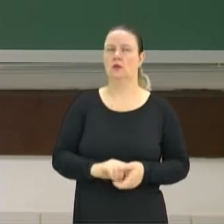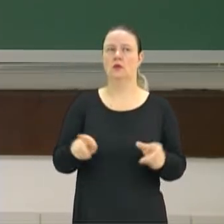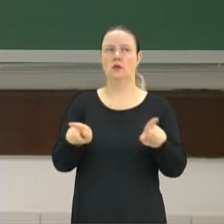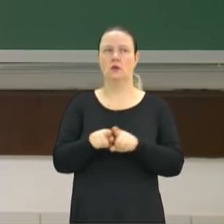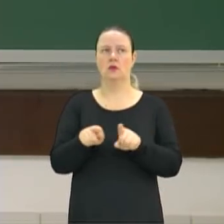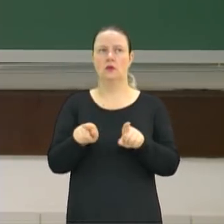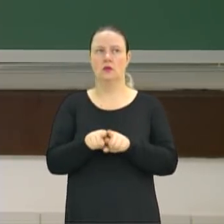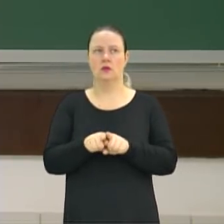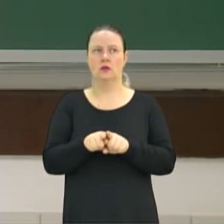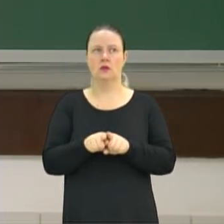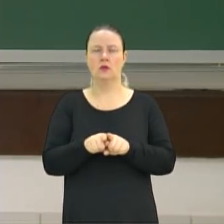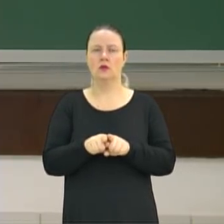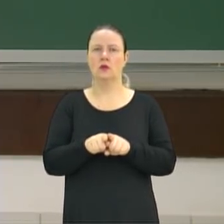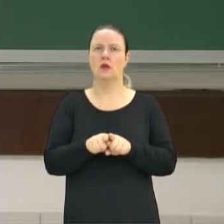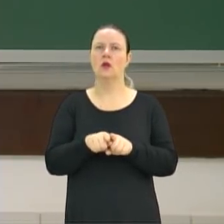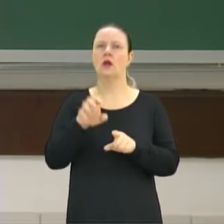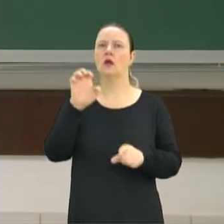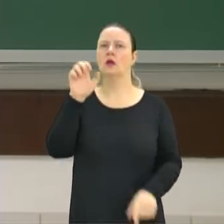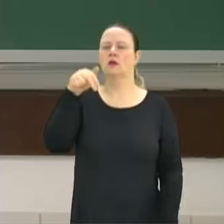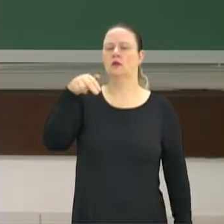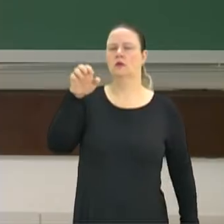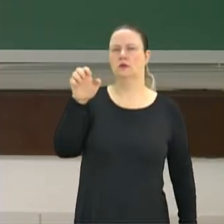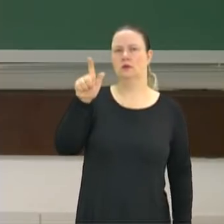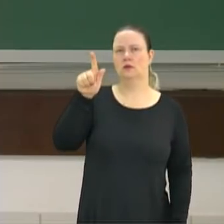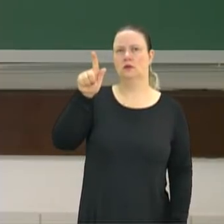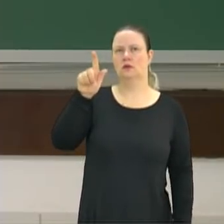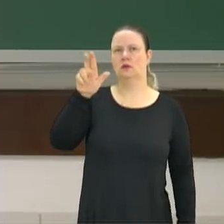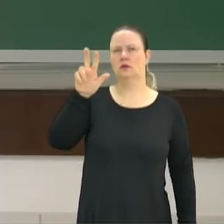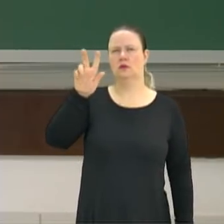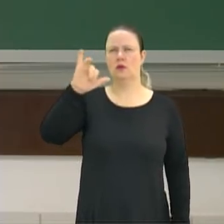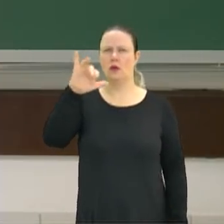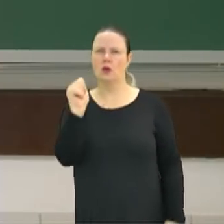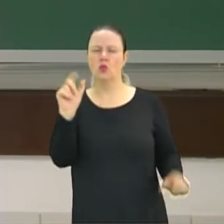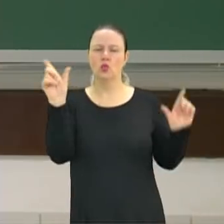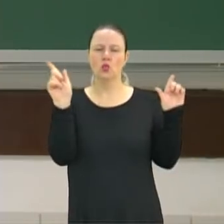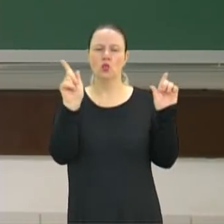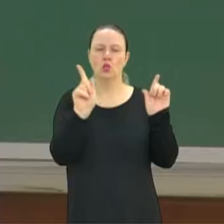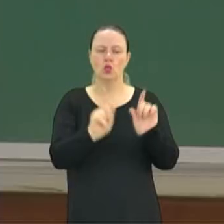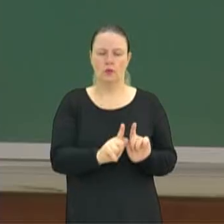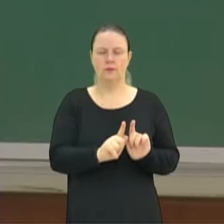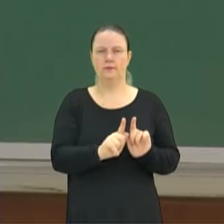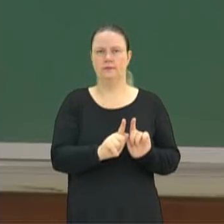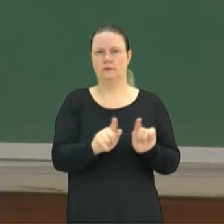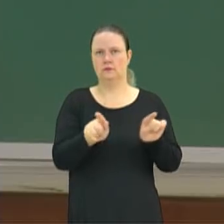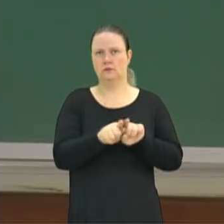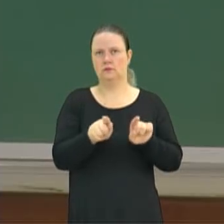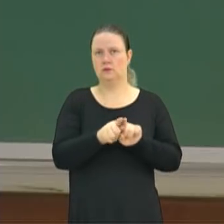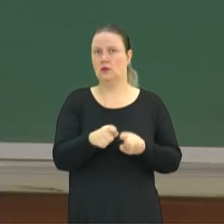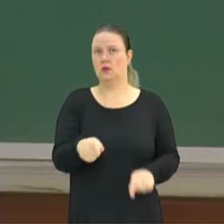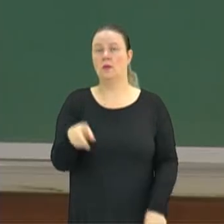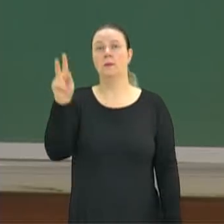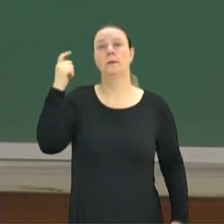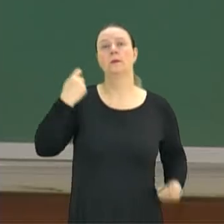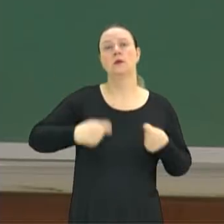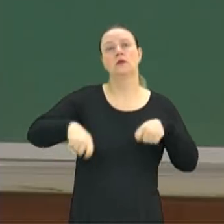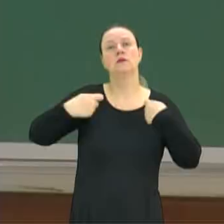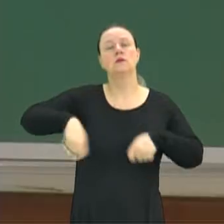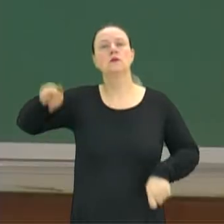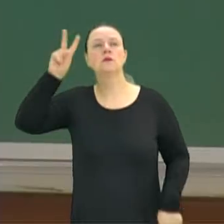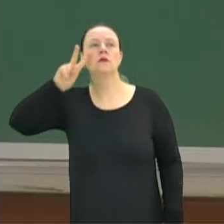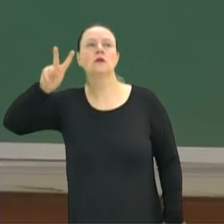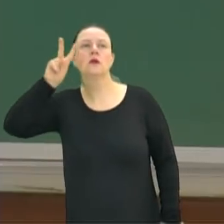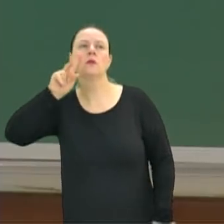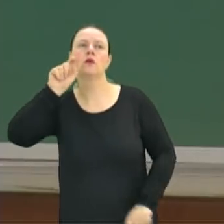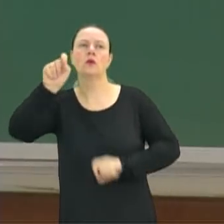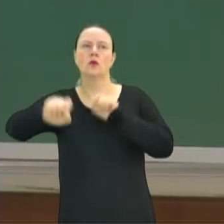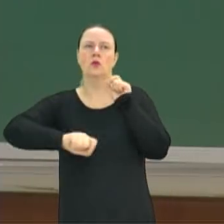a energia ela vai diminuindo ao longo de cada nível trófico. Isso não pode esquecer, tá? E também não pode esquecer que por conta disso mesmo